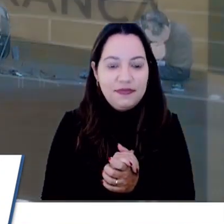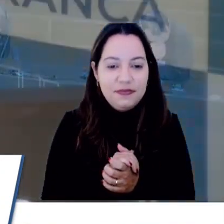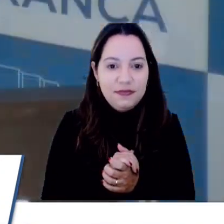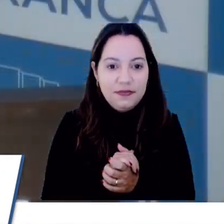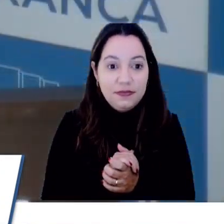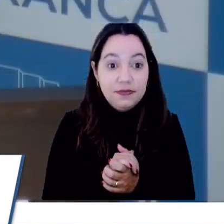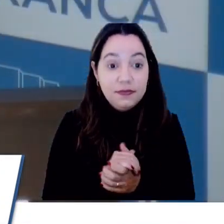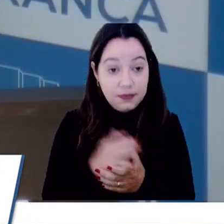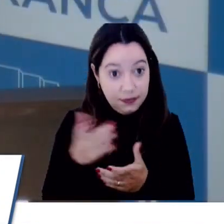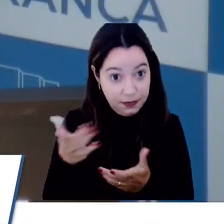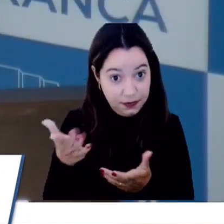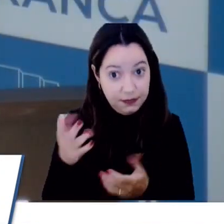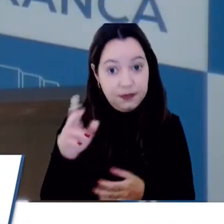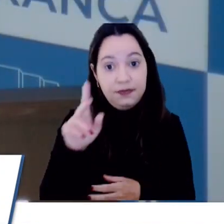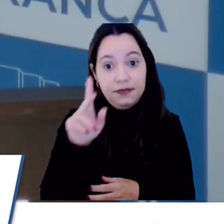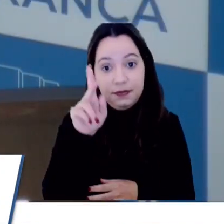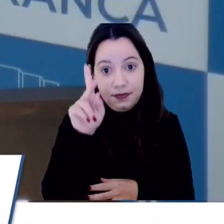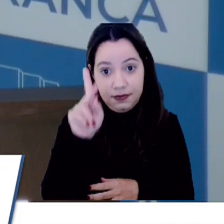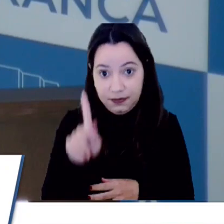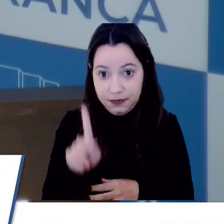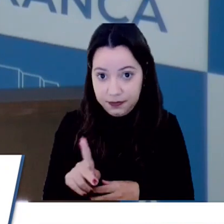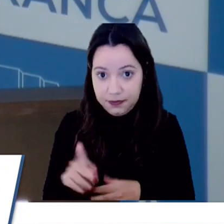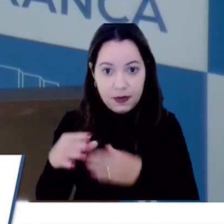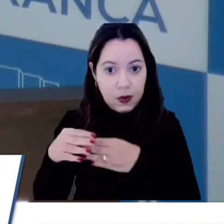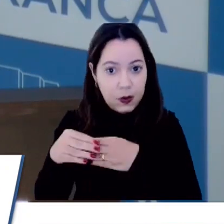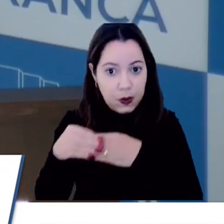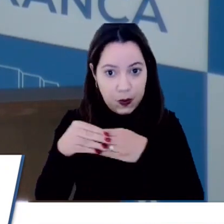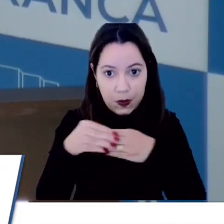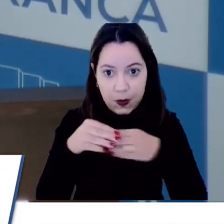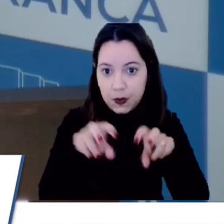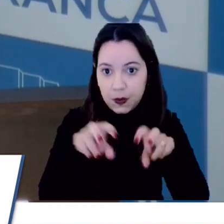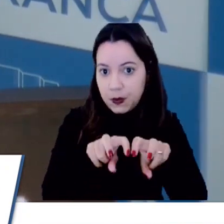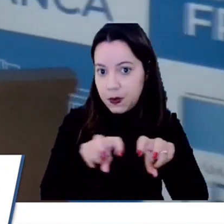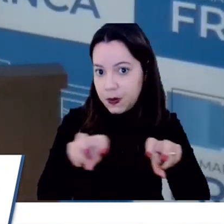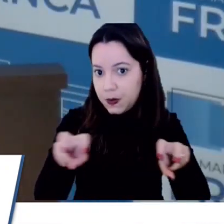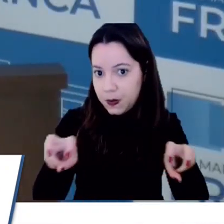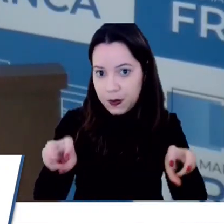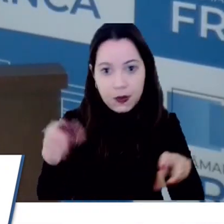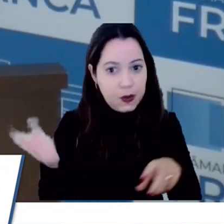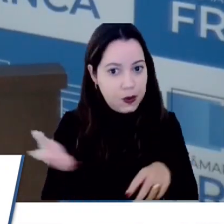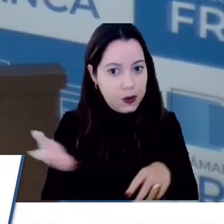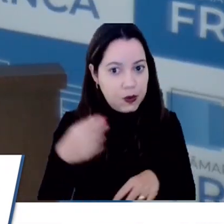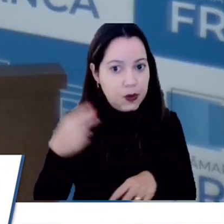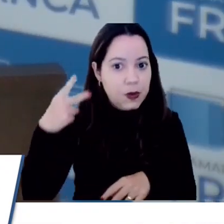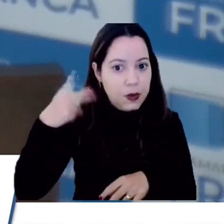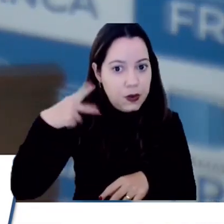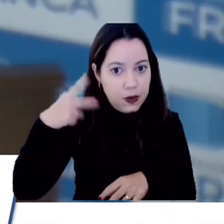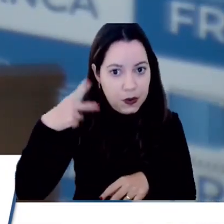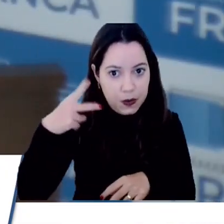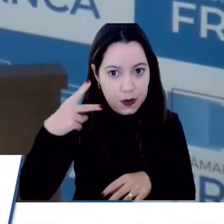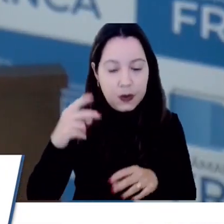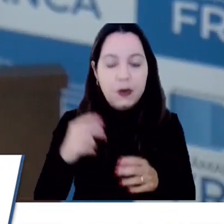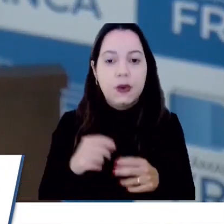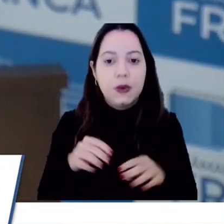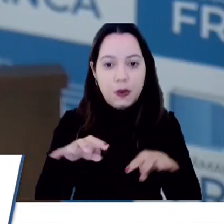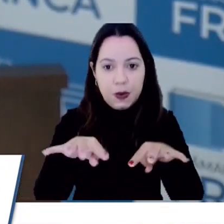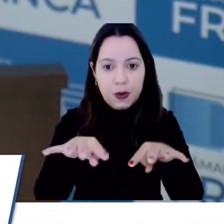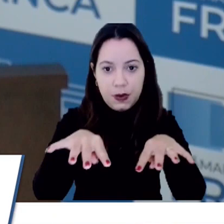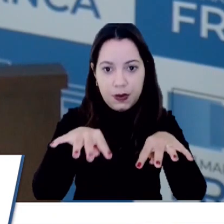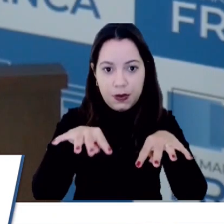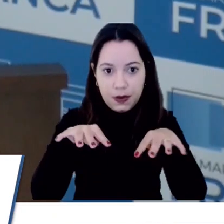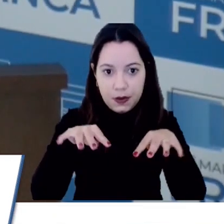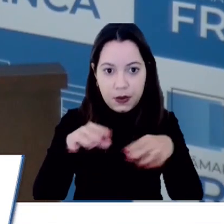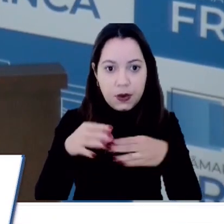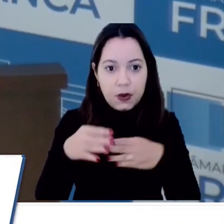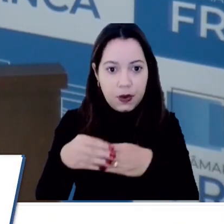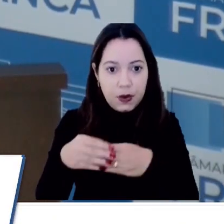Senhor presidente, cumprimento toda a mesa diretora, os novos colegas, cumprimento todos aqui desse plenário, cumprimento